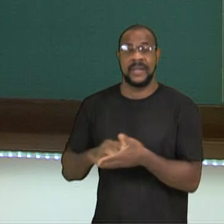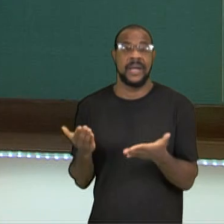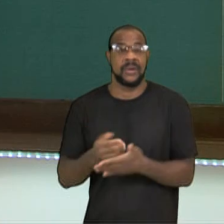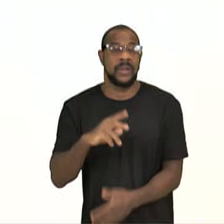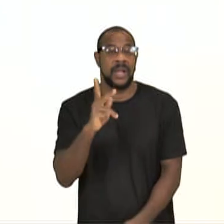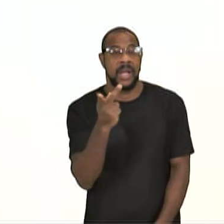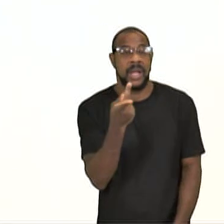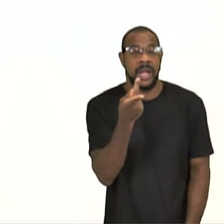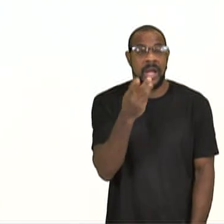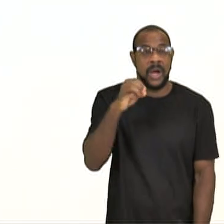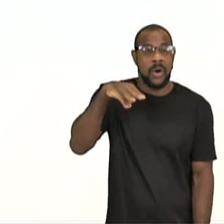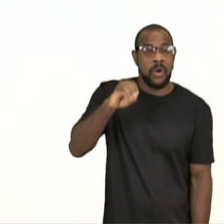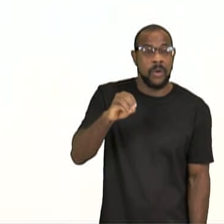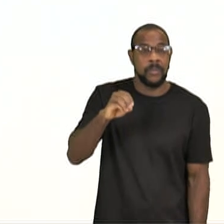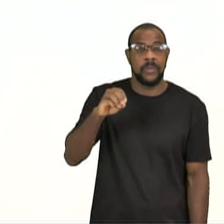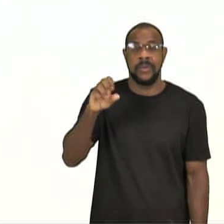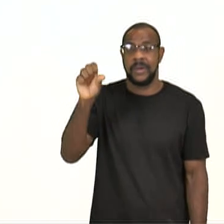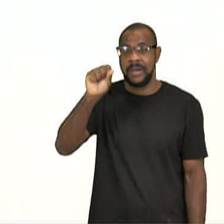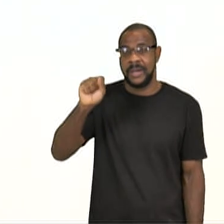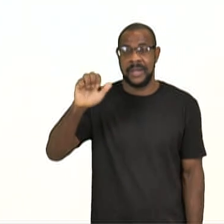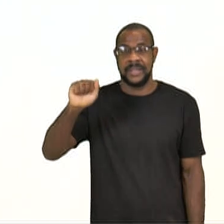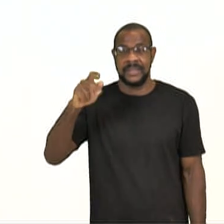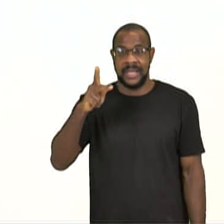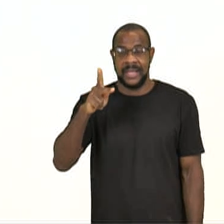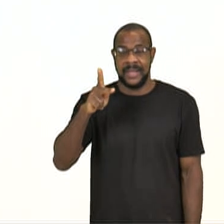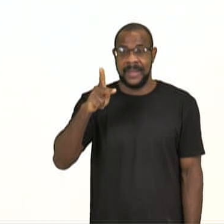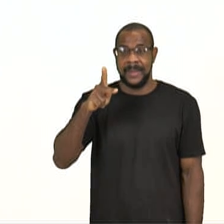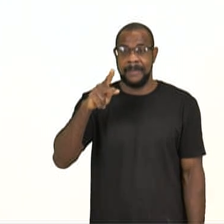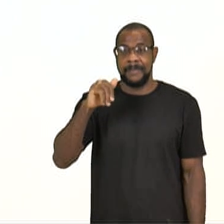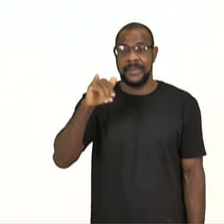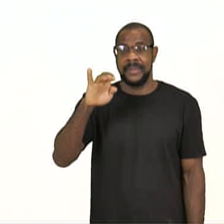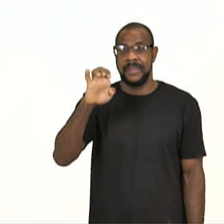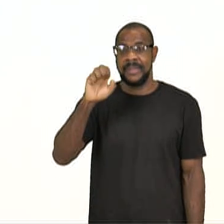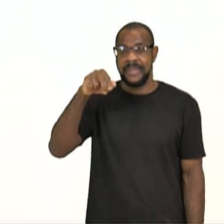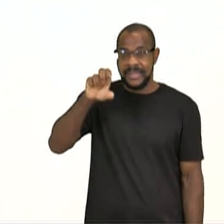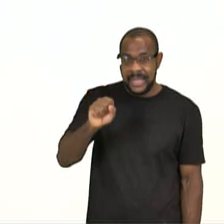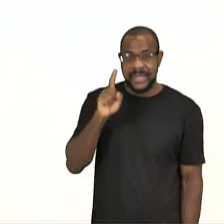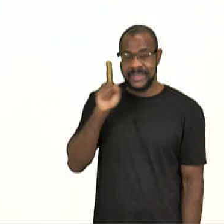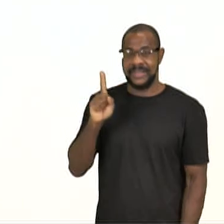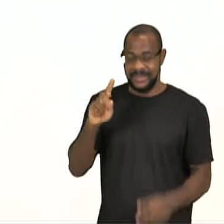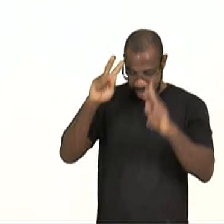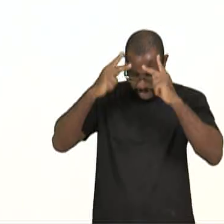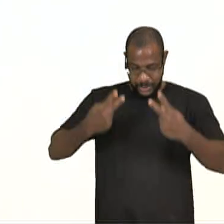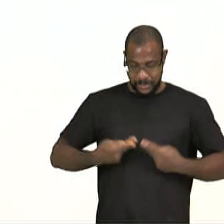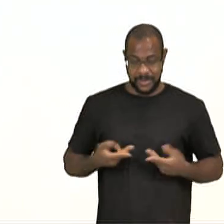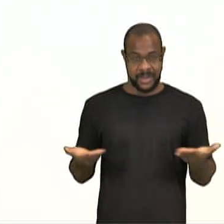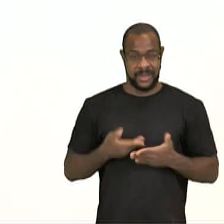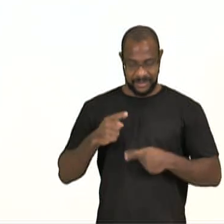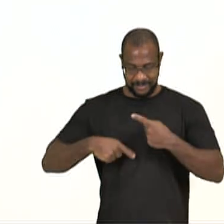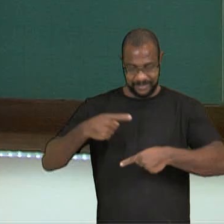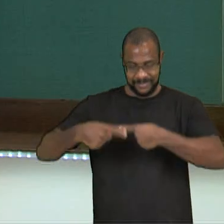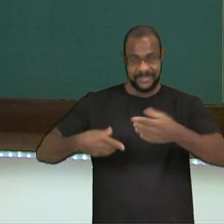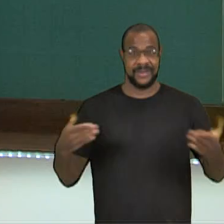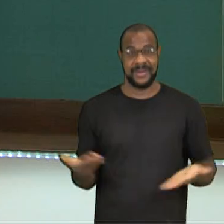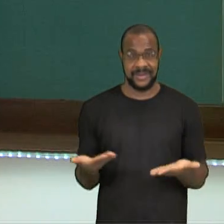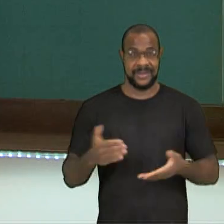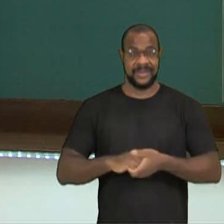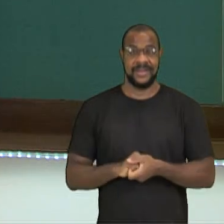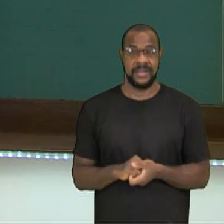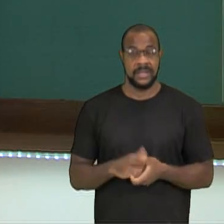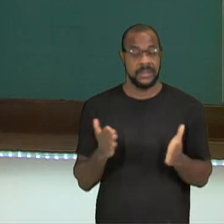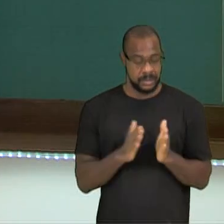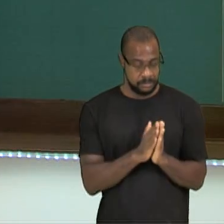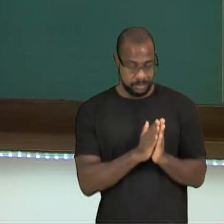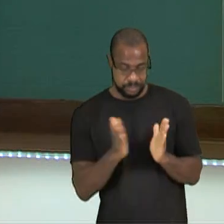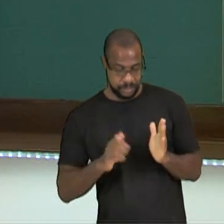Então surgiu aproximadamente há 350 mil anos, 300 mil, outros colocam há 250 mil anos atrás. Então se você colocar nessa linha